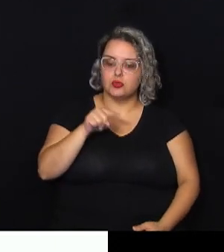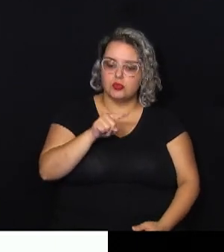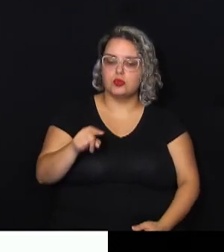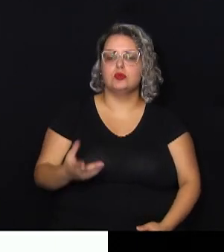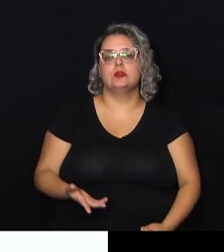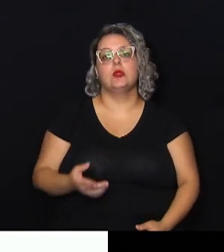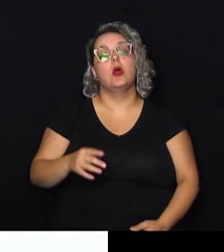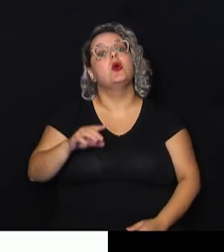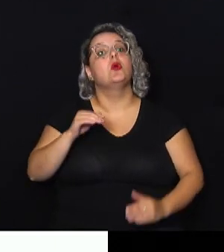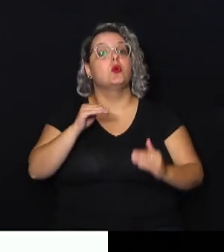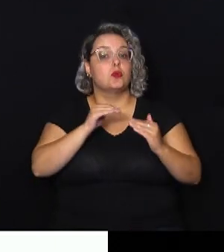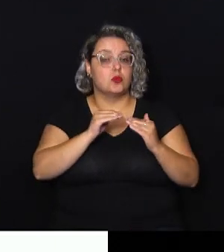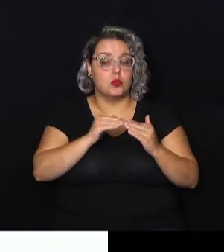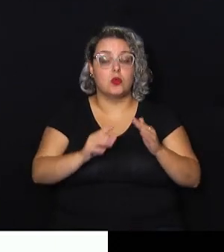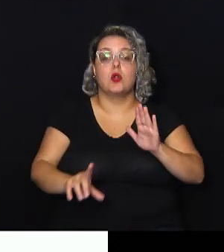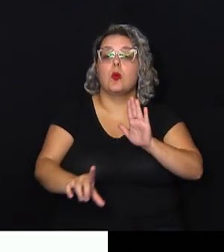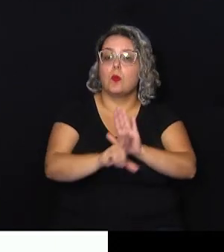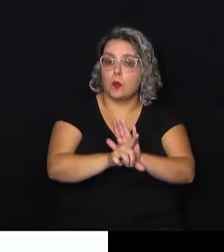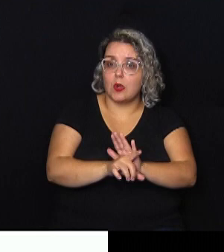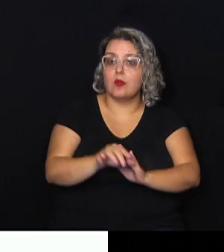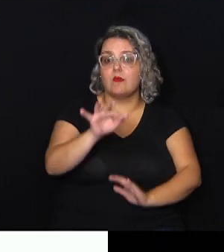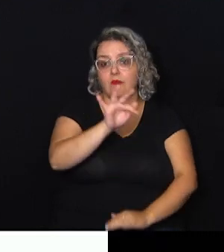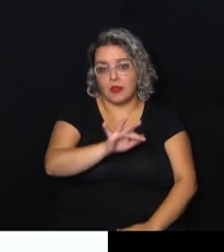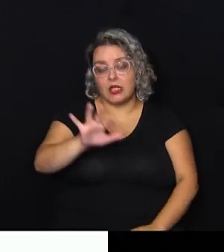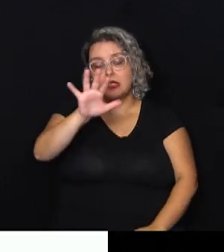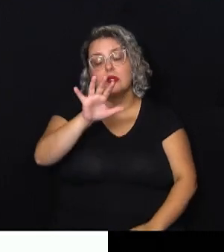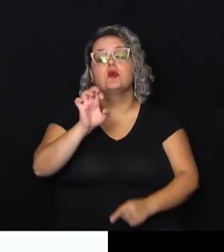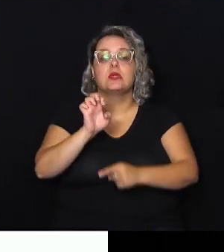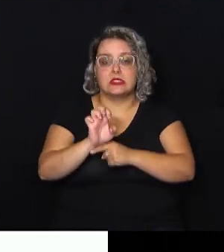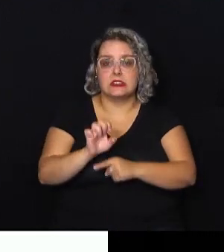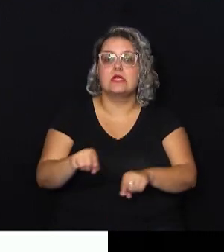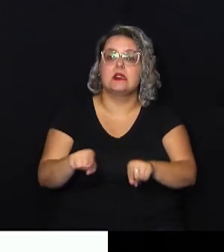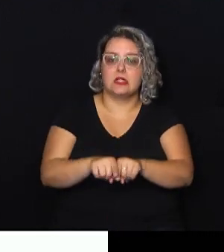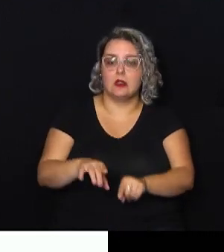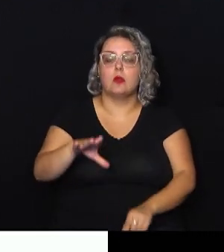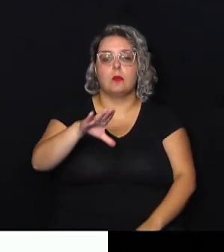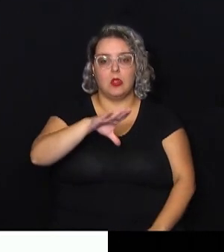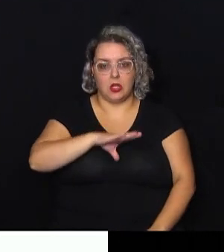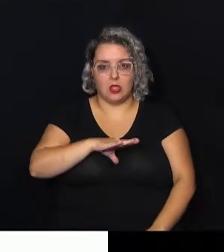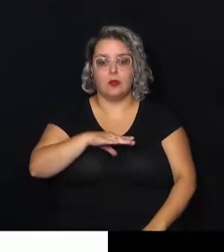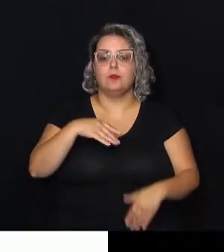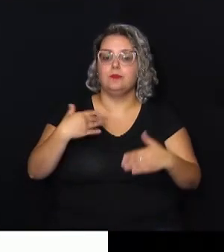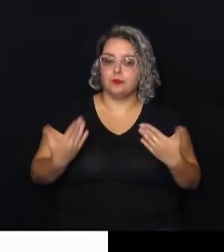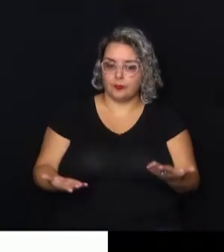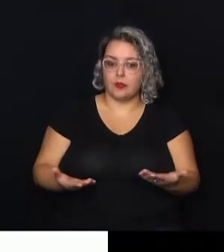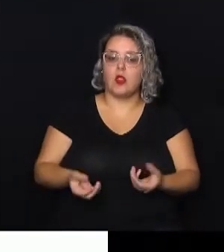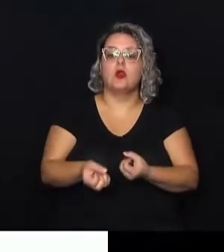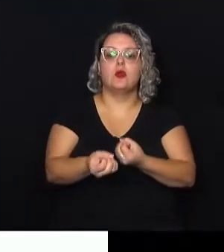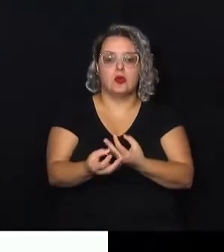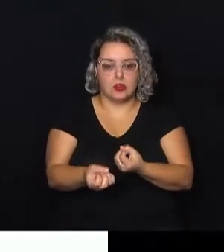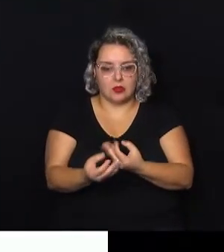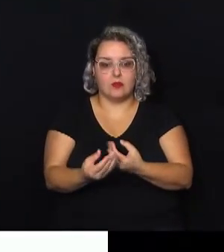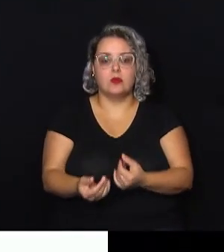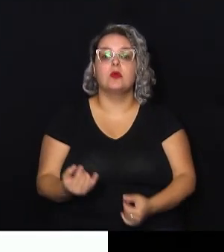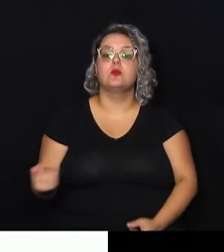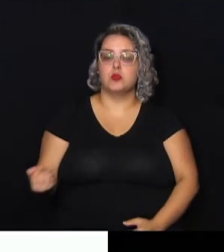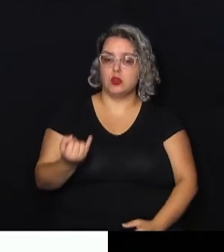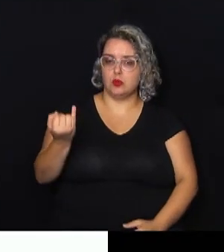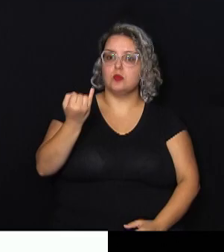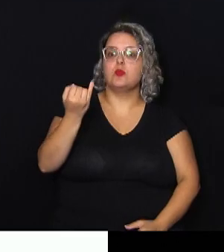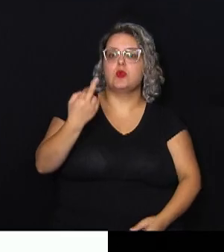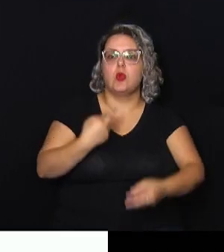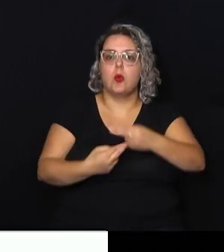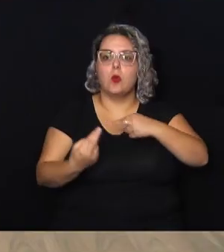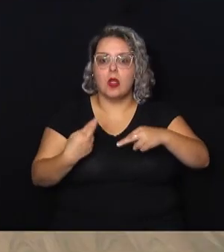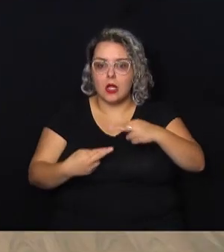de acordo com a legislação federal, estadual e municipal. Então, são informações importantes em